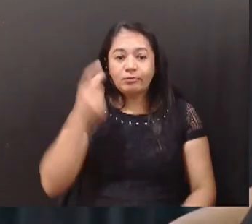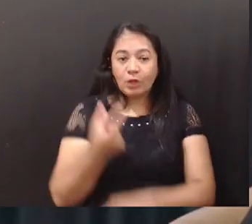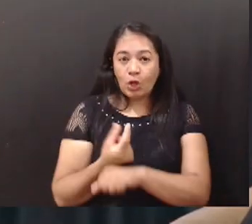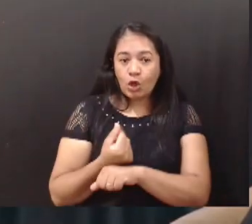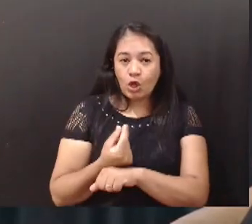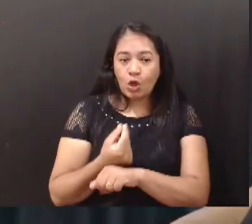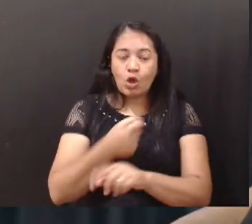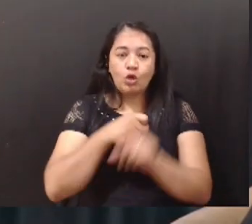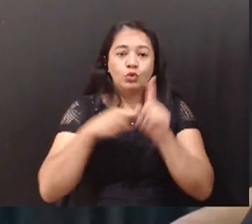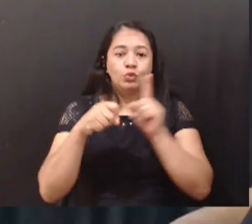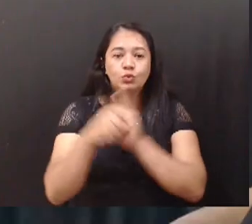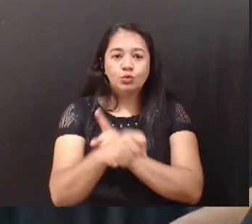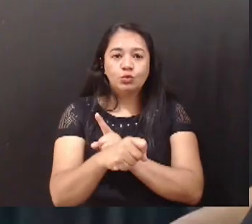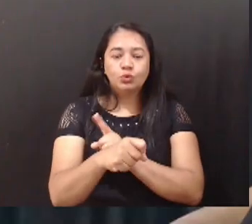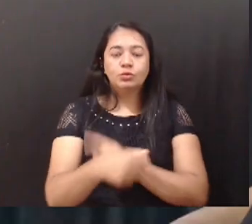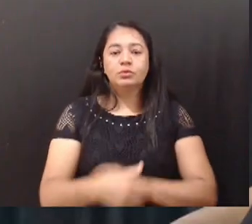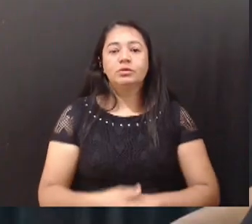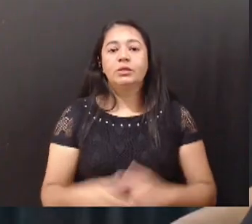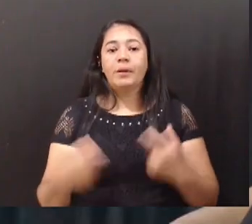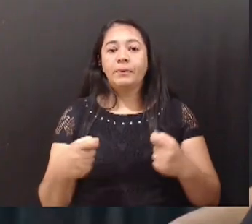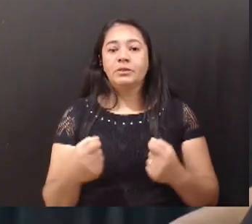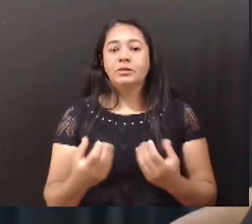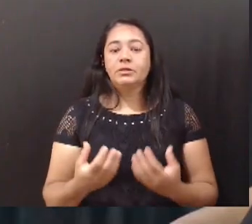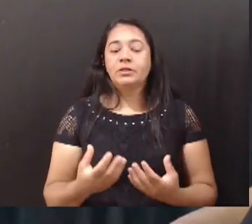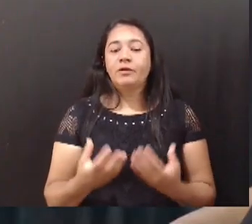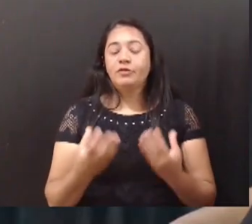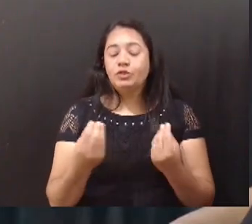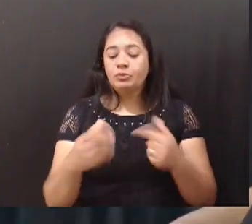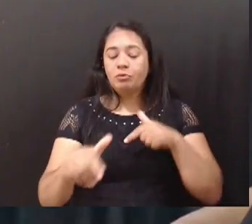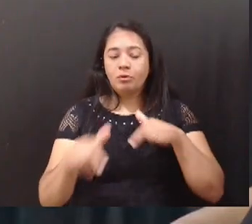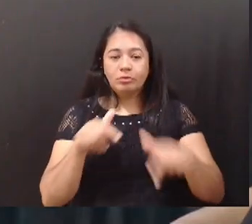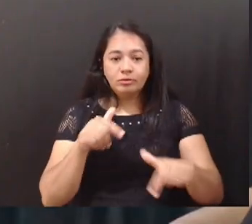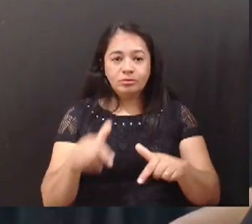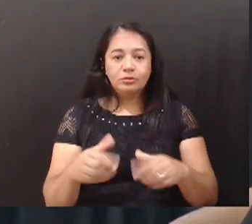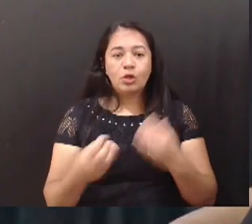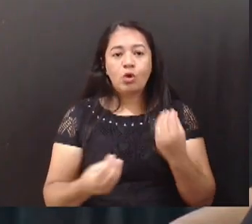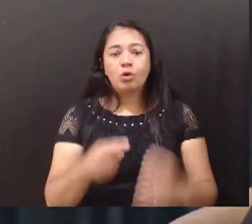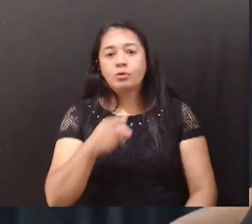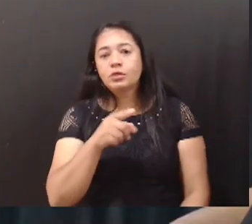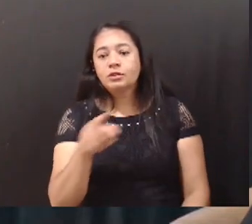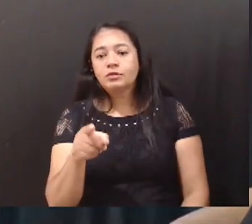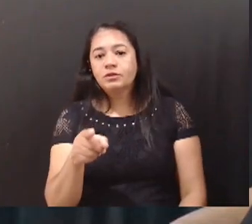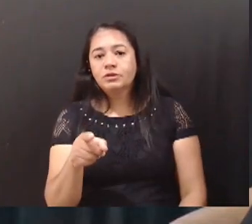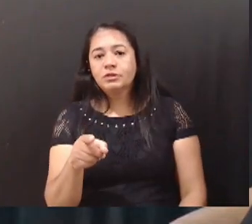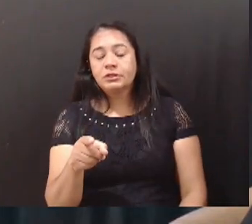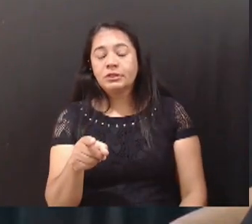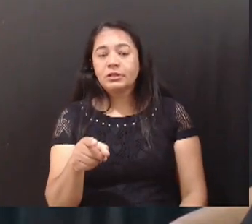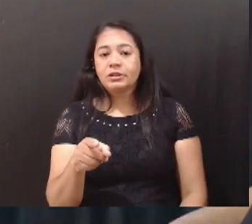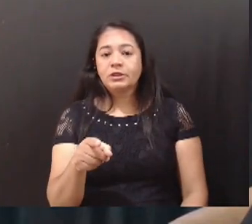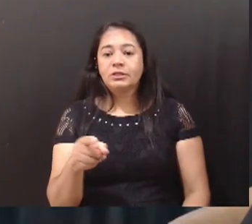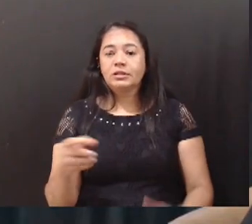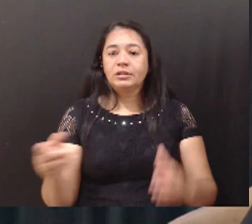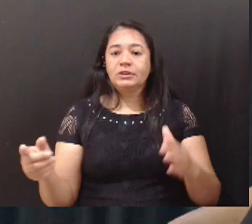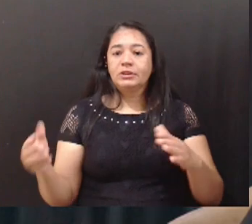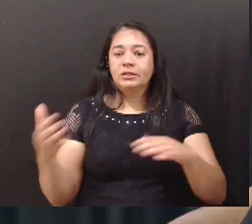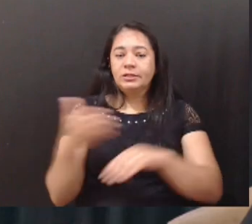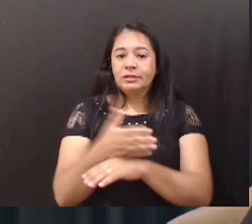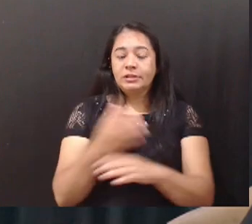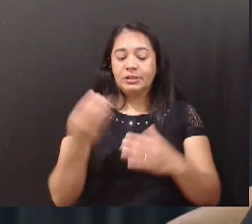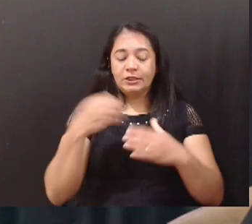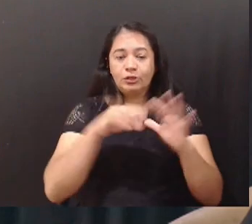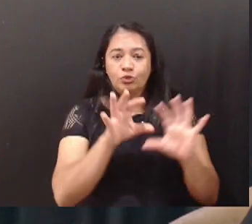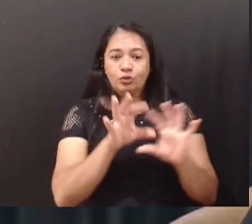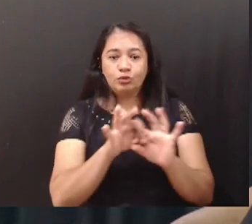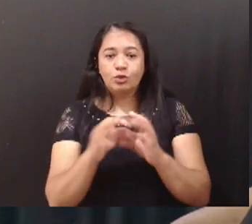social, né? Precisava de mão de obra. E aí, como é que você vai, como um ser humano inserido dentro desse contexto,